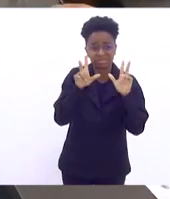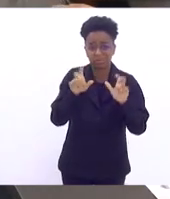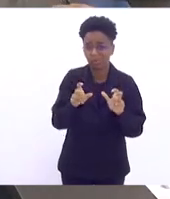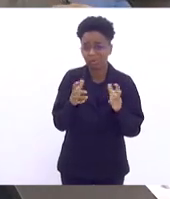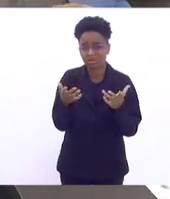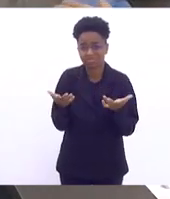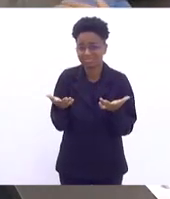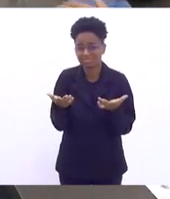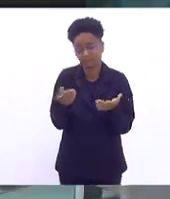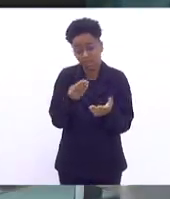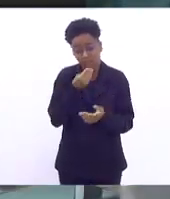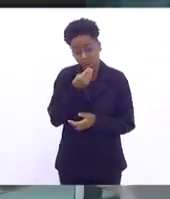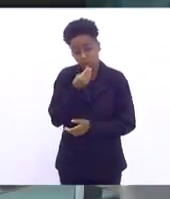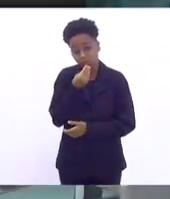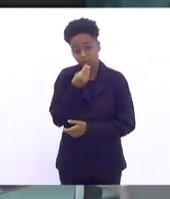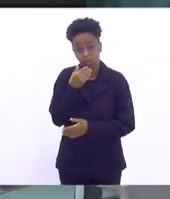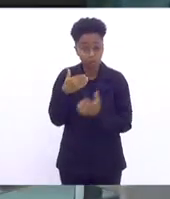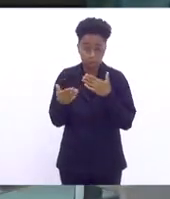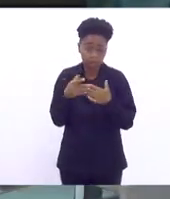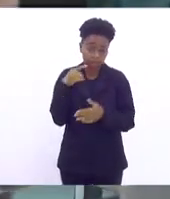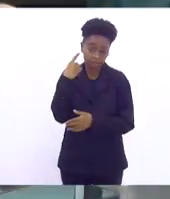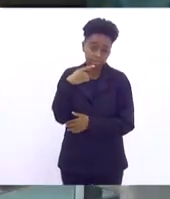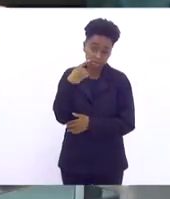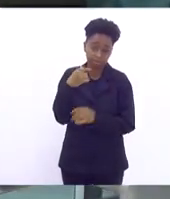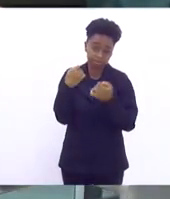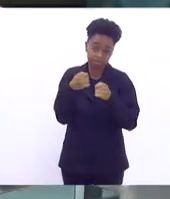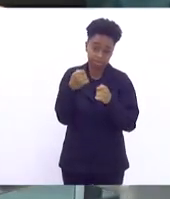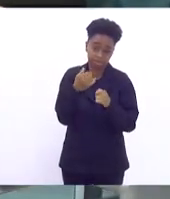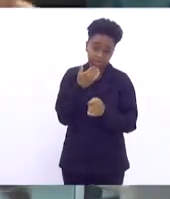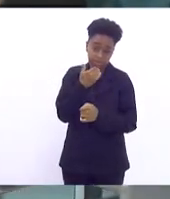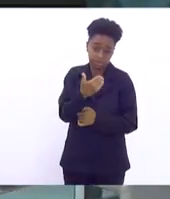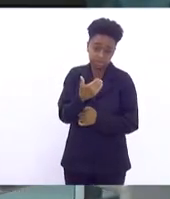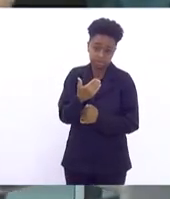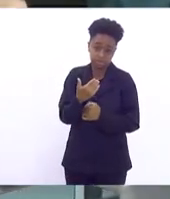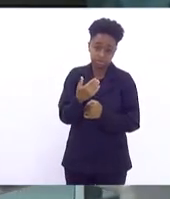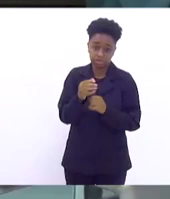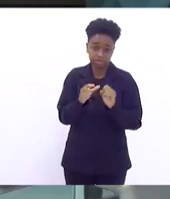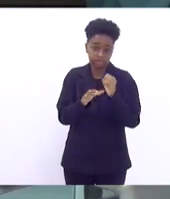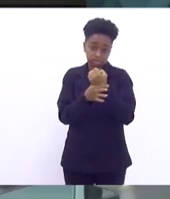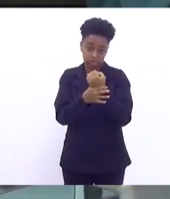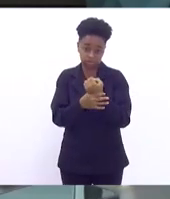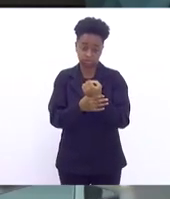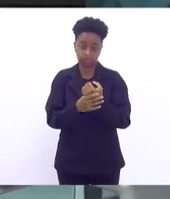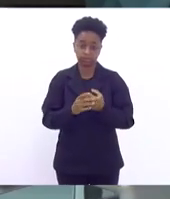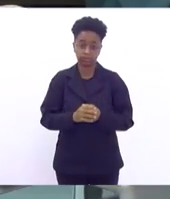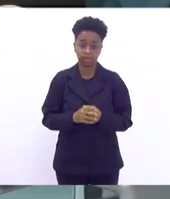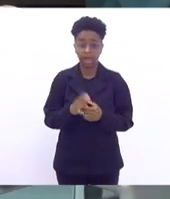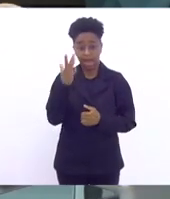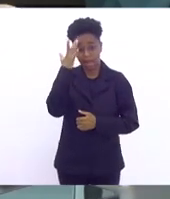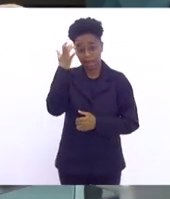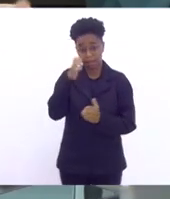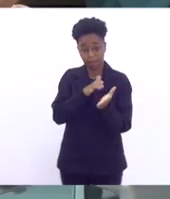bom Claro Deputado você entra com uma vontade de segurança aí no dia seguinte pública